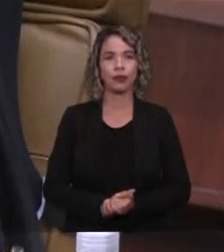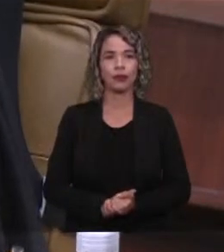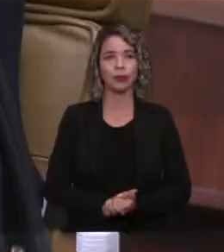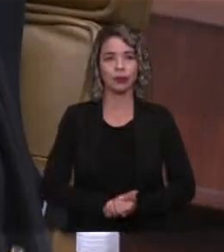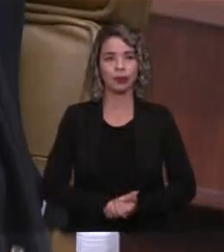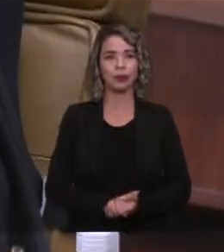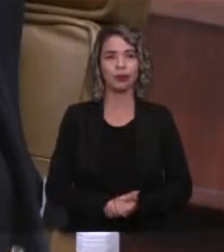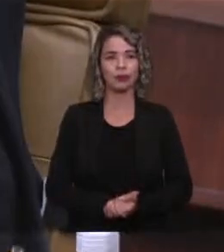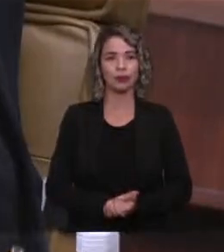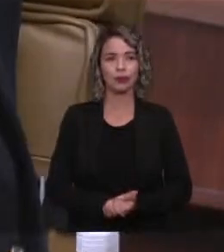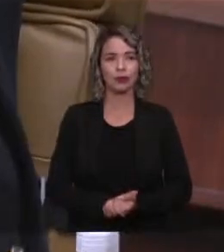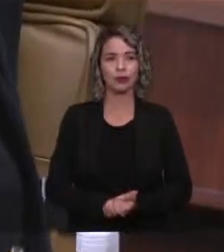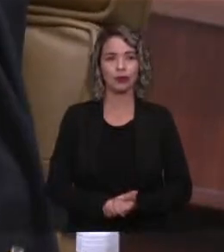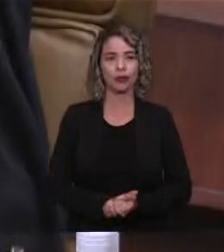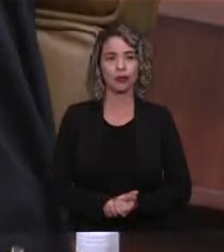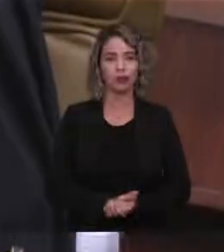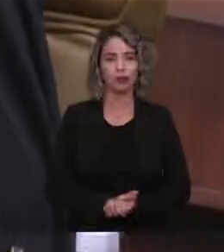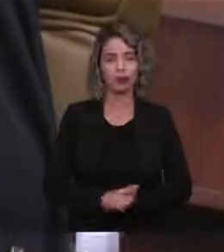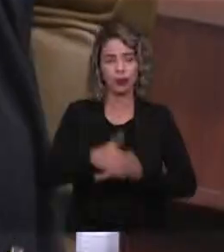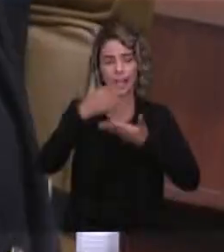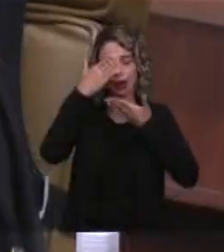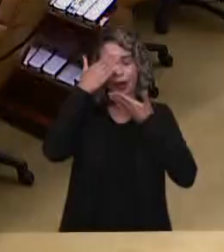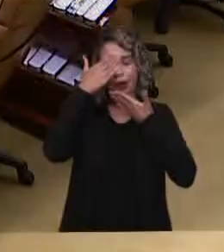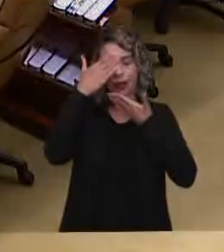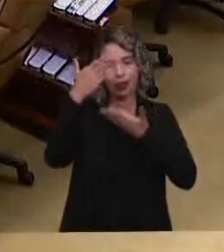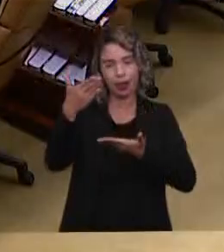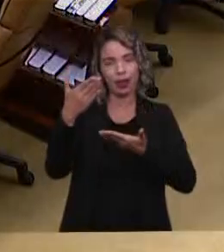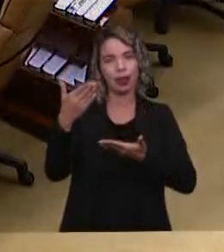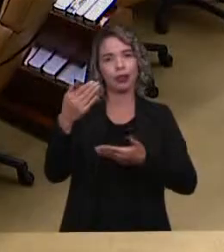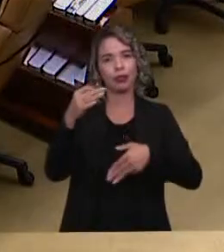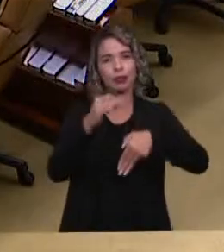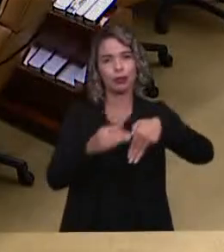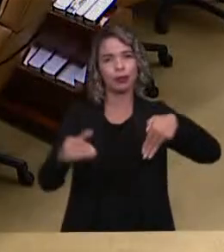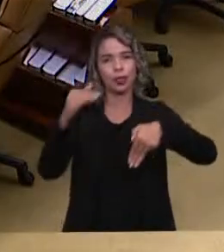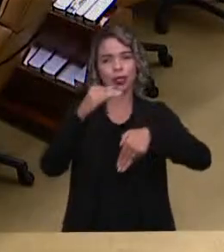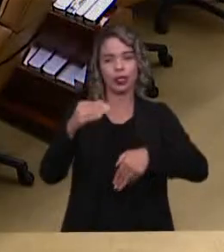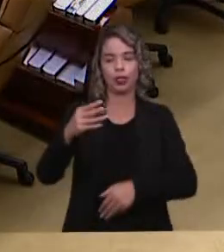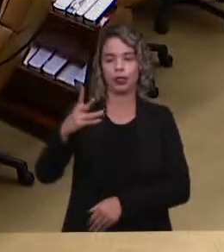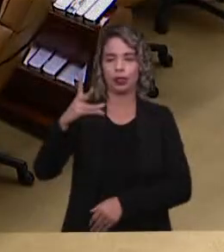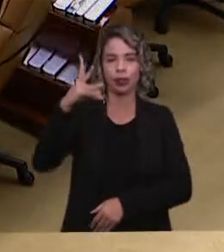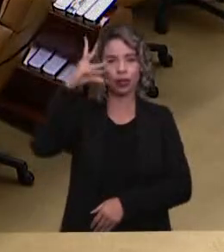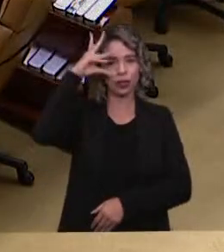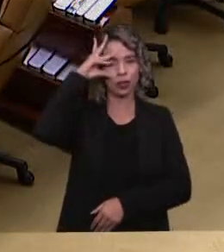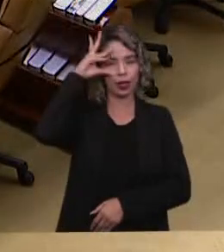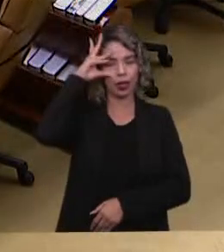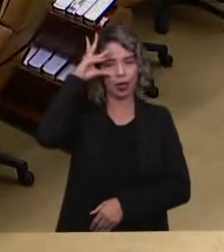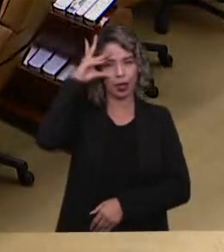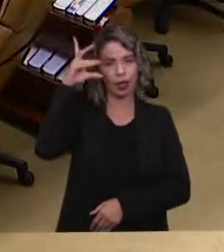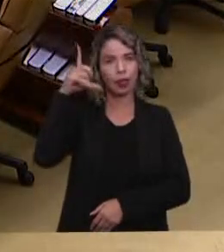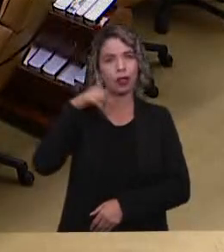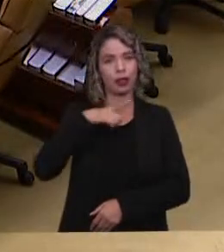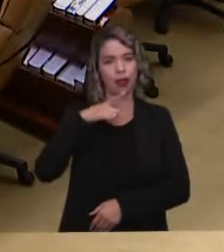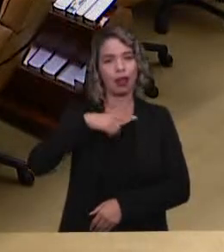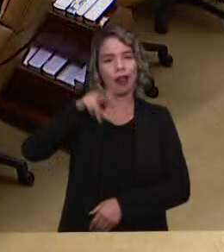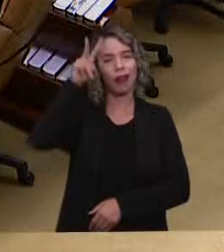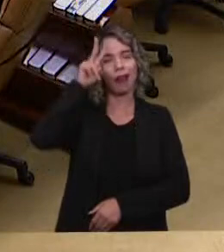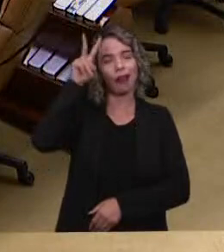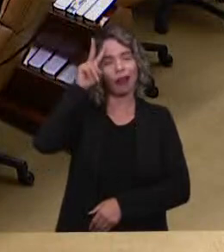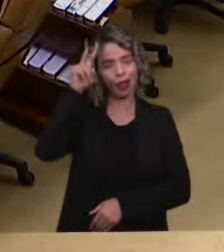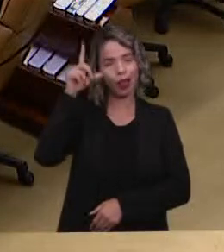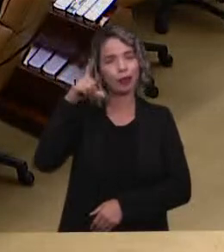Obrigada, ministro André. Eu só me lembrar do julgamento da nossa ação penal 470,